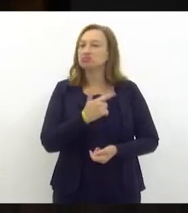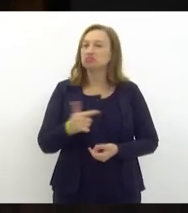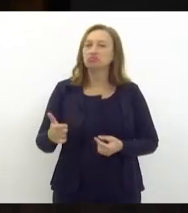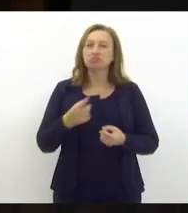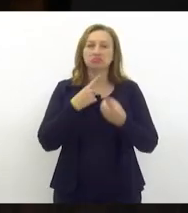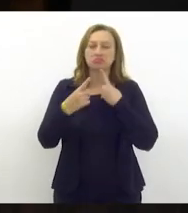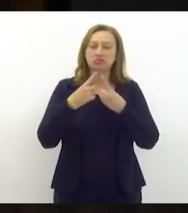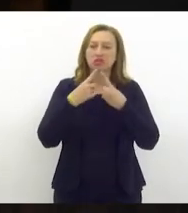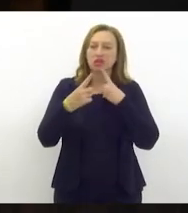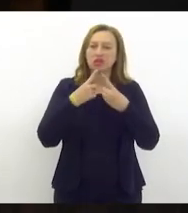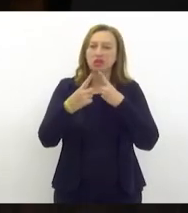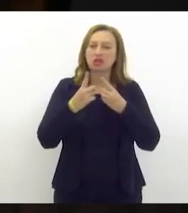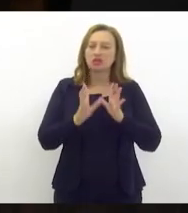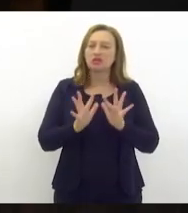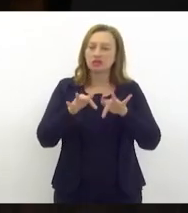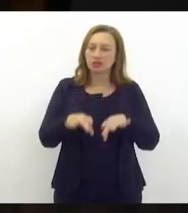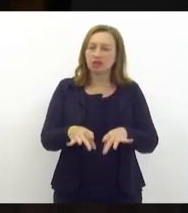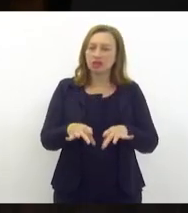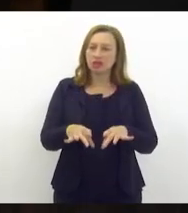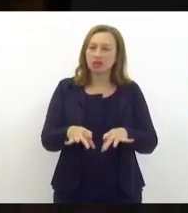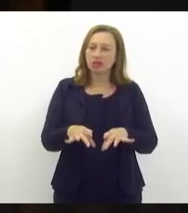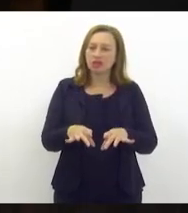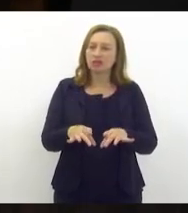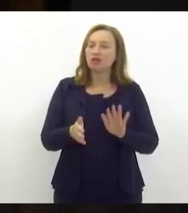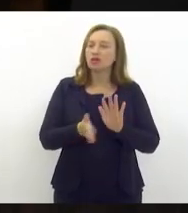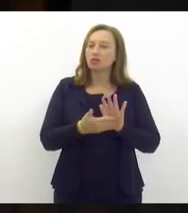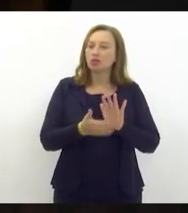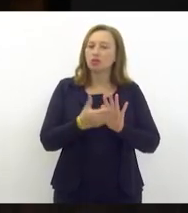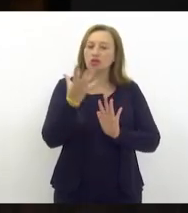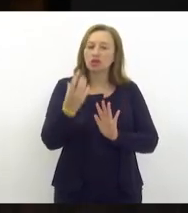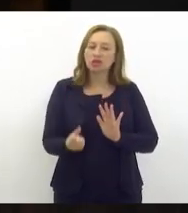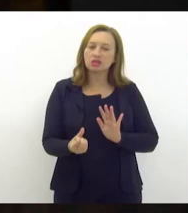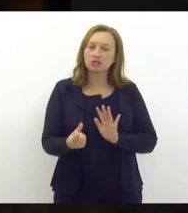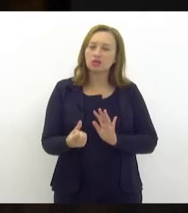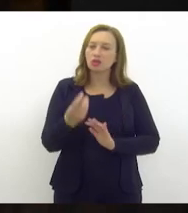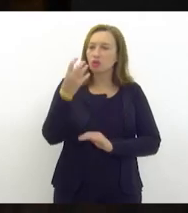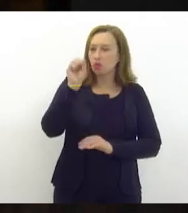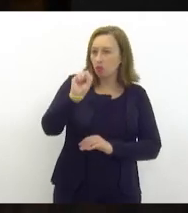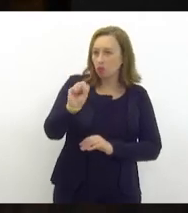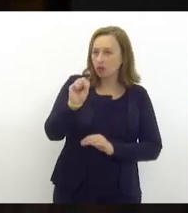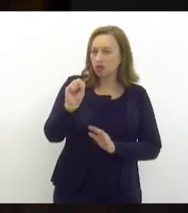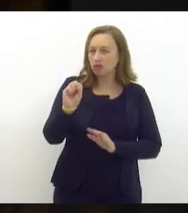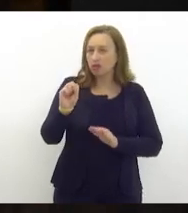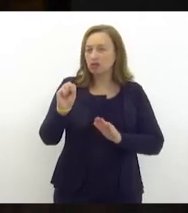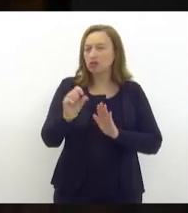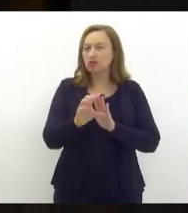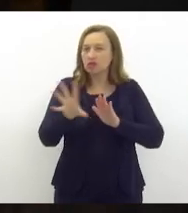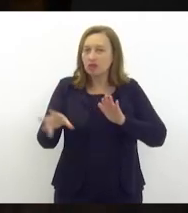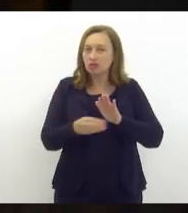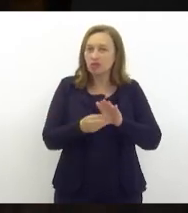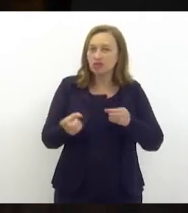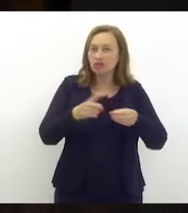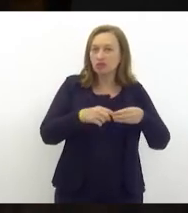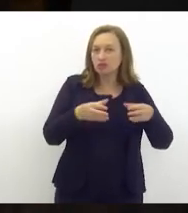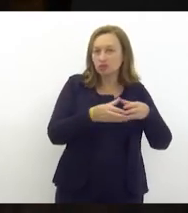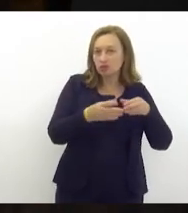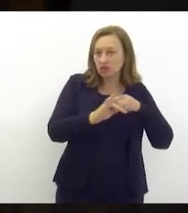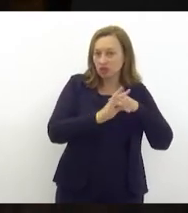mais quem queira discutir, encerrada a discussão. A presente proposta recebeu 8 emendas e retorna às comissões